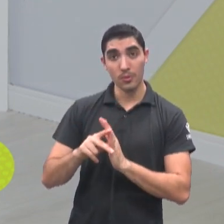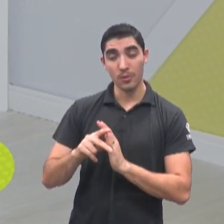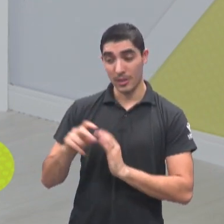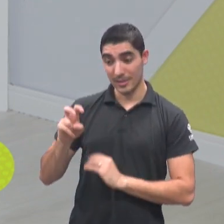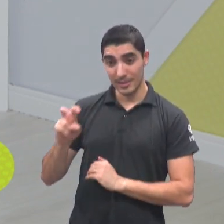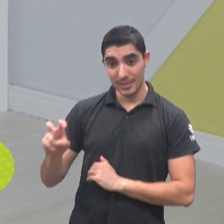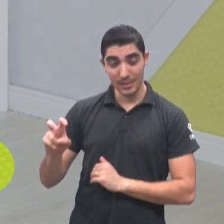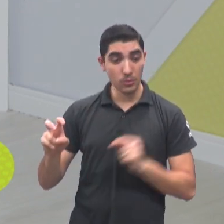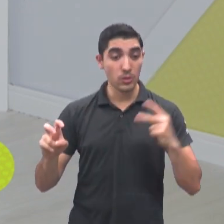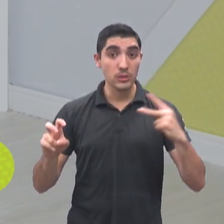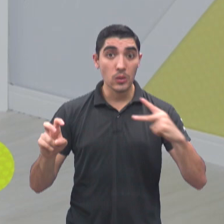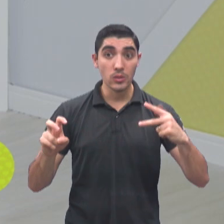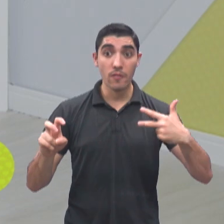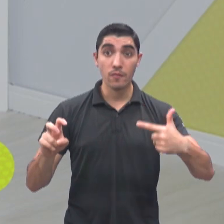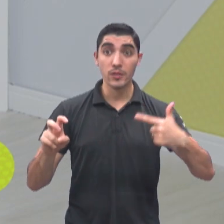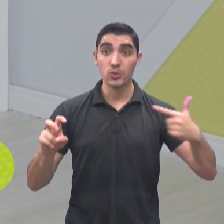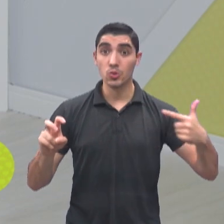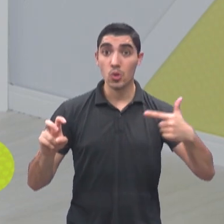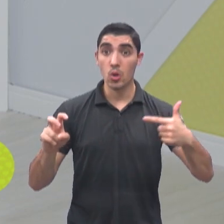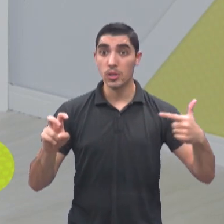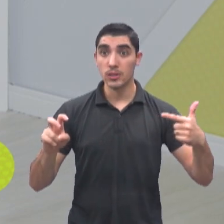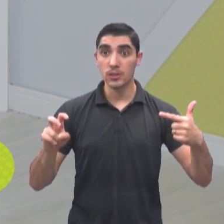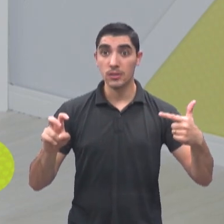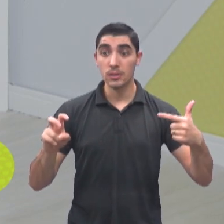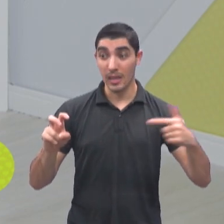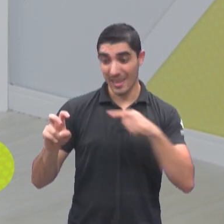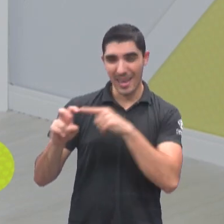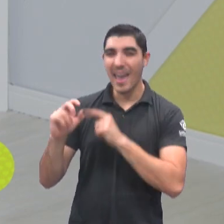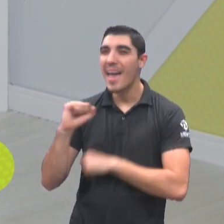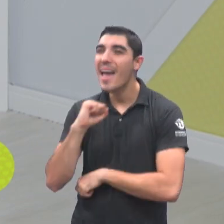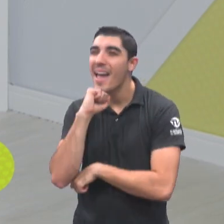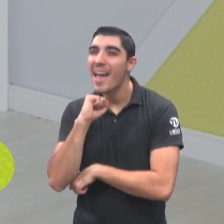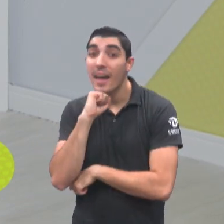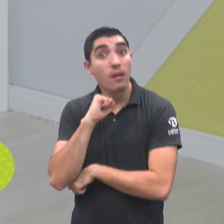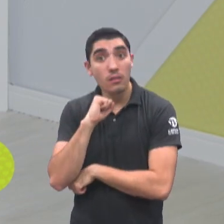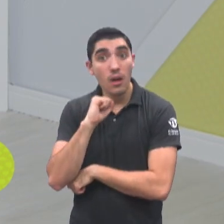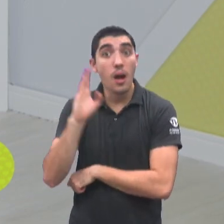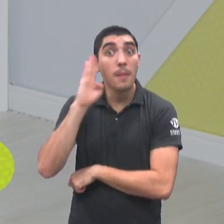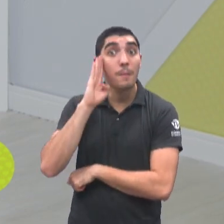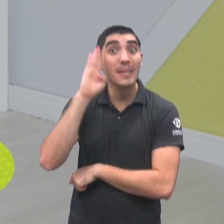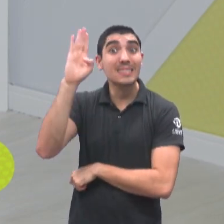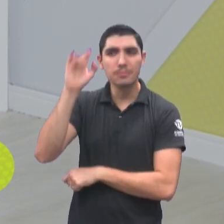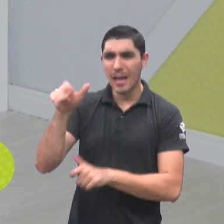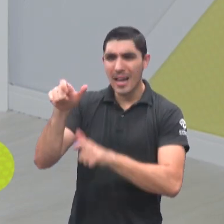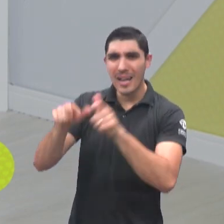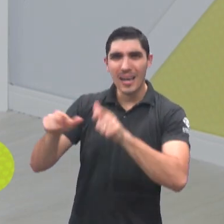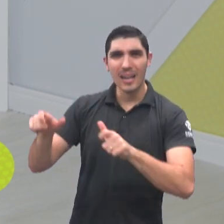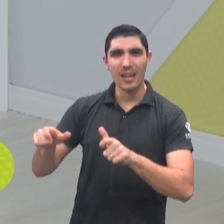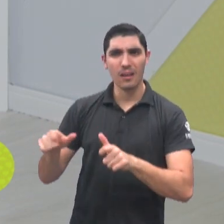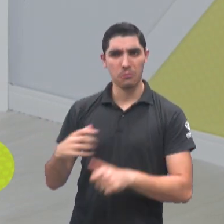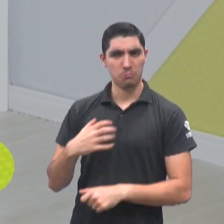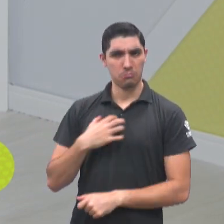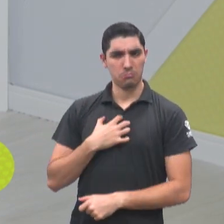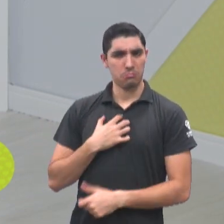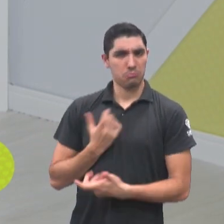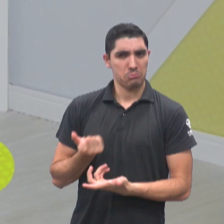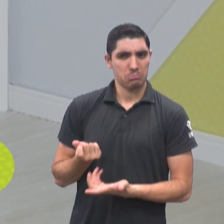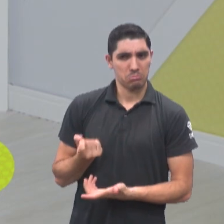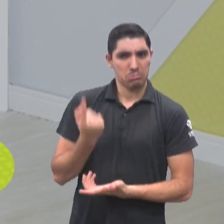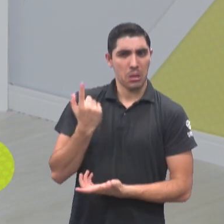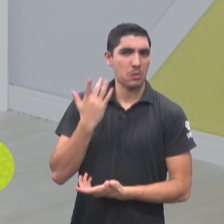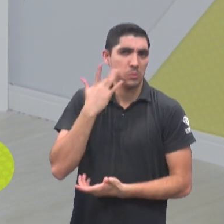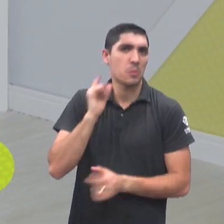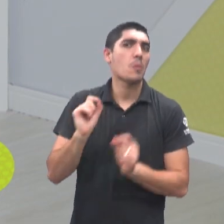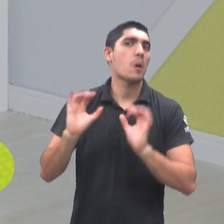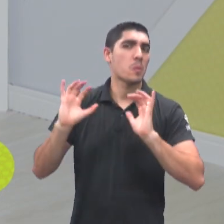e 22 para o São José. E o Sampaio estava com time reserva, não. O Sampaio estava com as principais jogadoras. Não sei se entraram com aquele afinco.